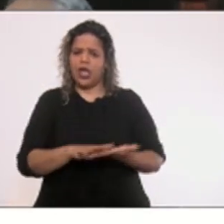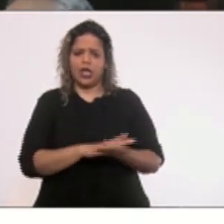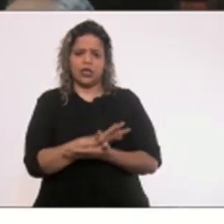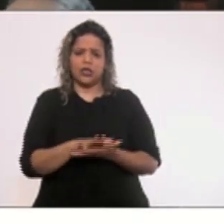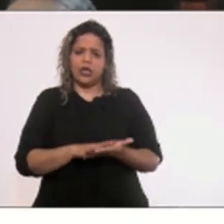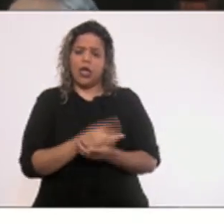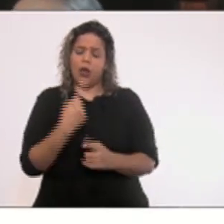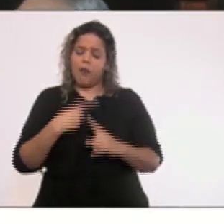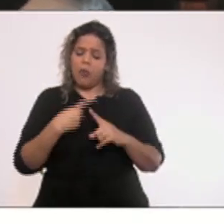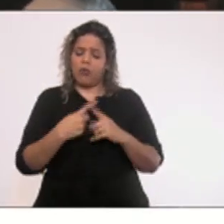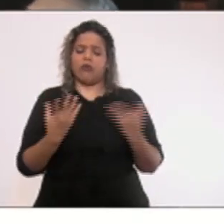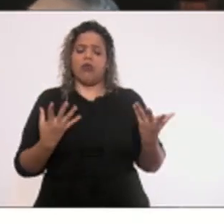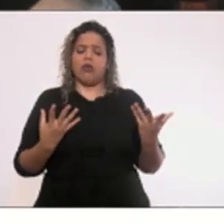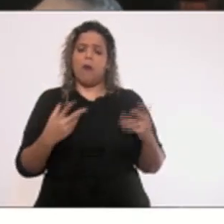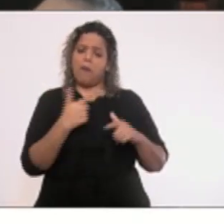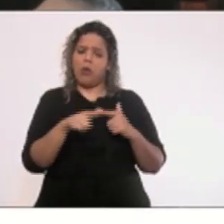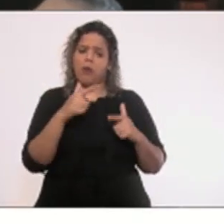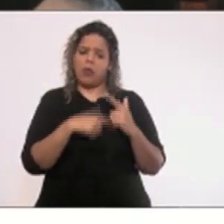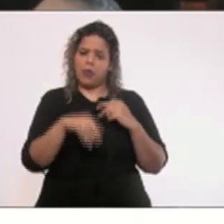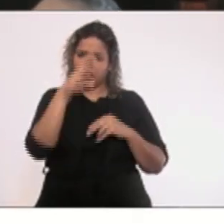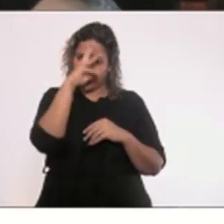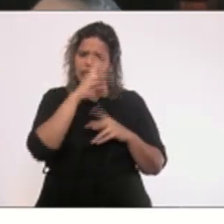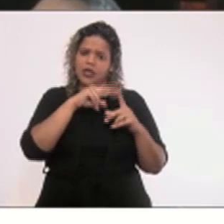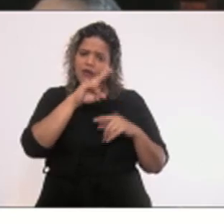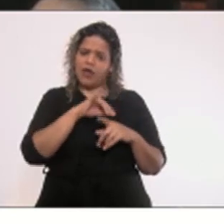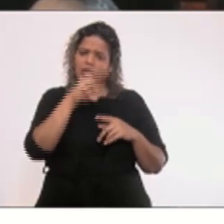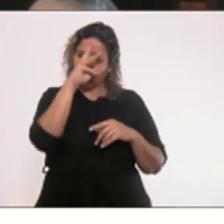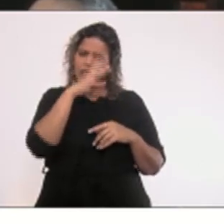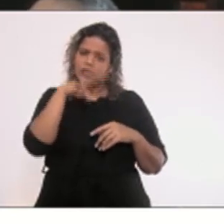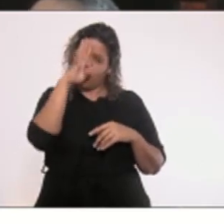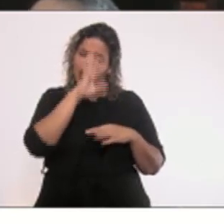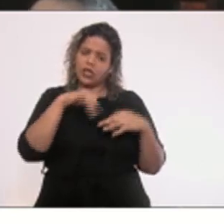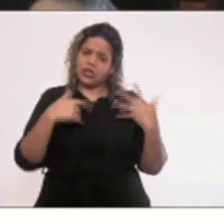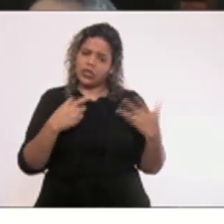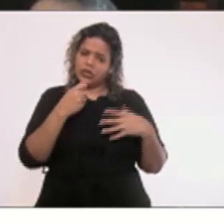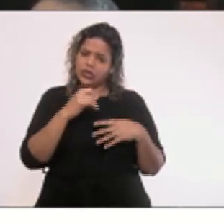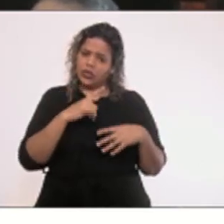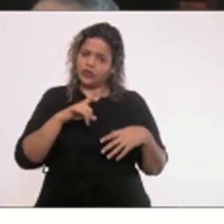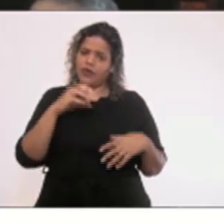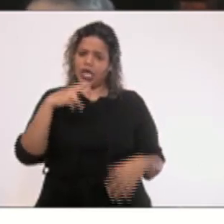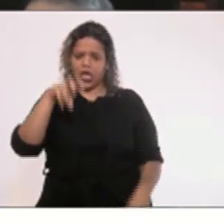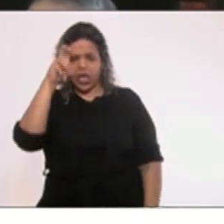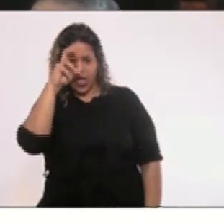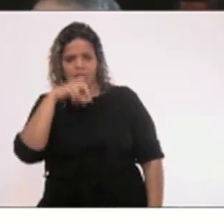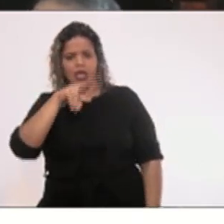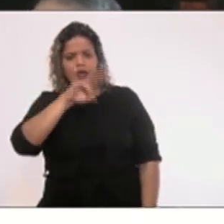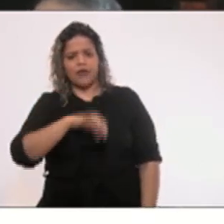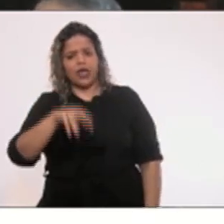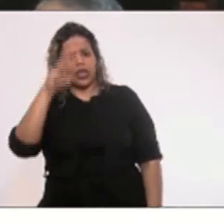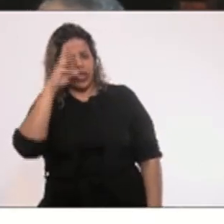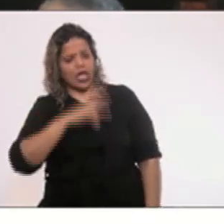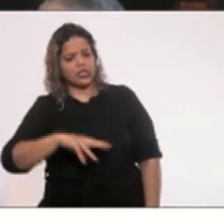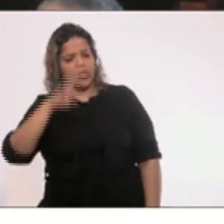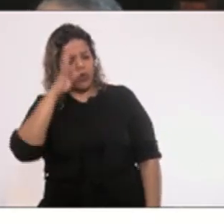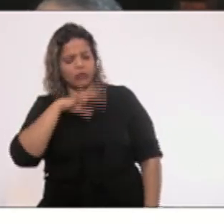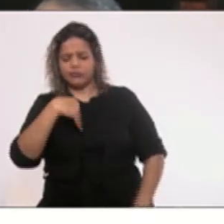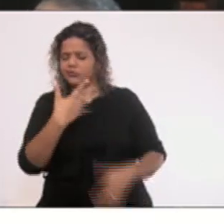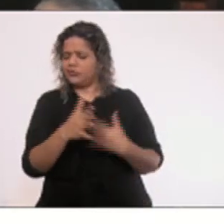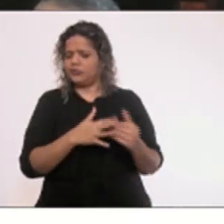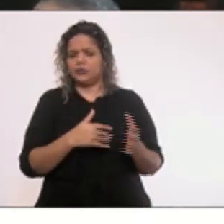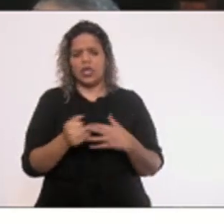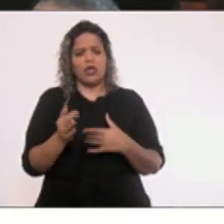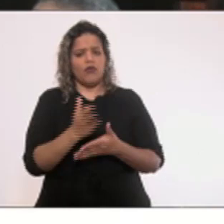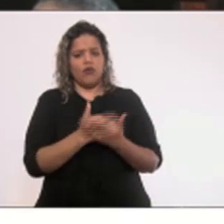foi uma intransigência de terça, vamos fazer terça e quarta próxima. Se não tiver acordo, vamos fazer quinta, na outra terça, na outra quarta, não vou